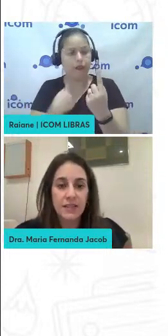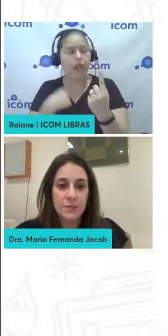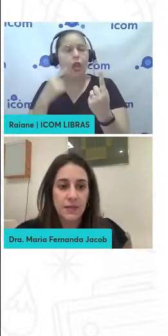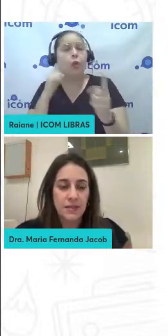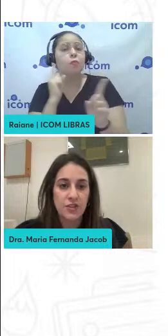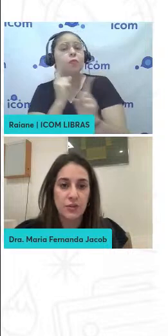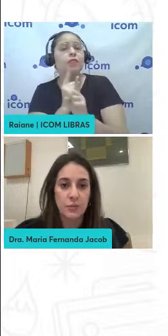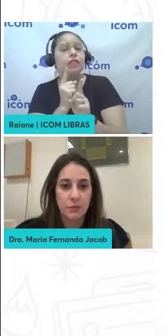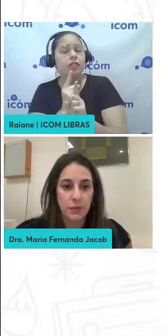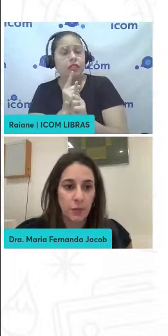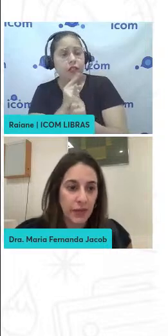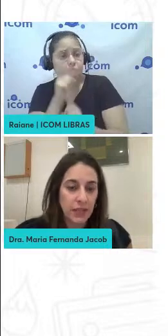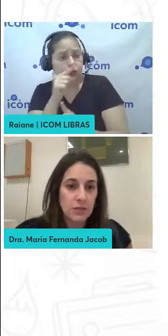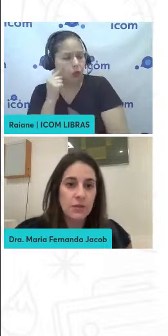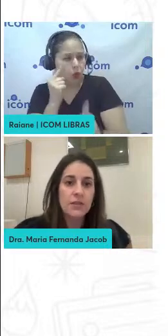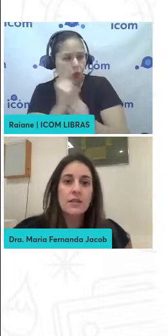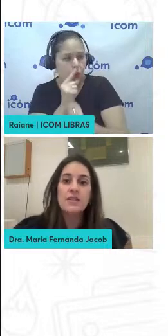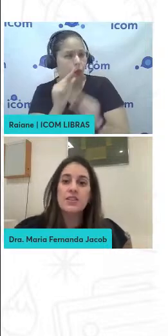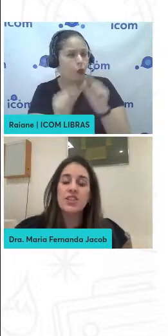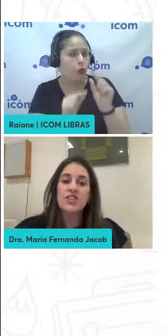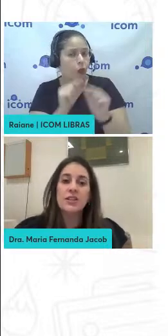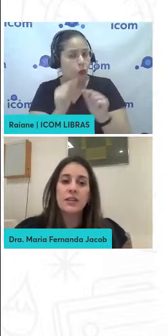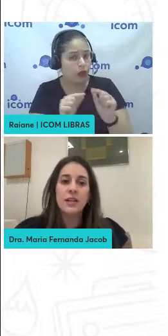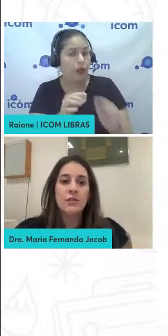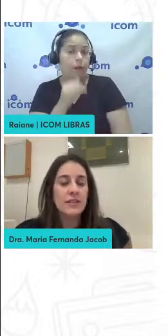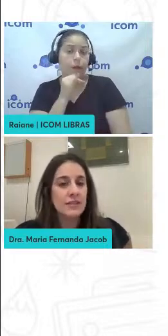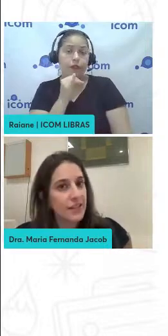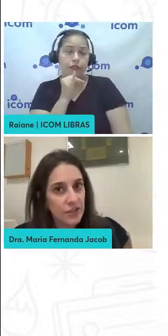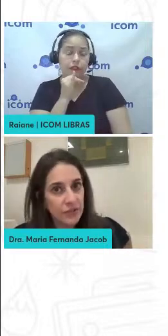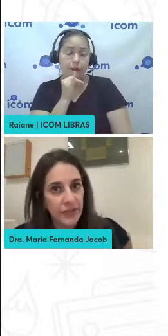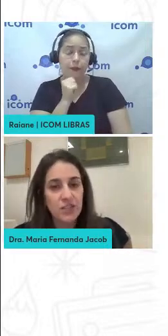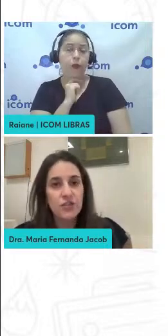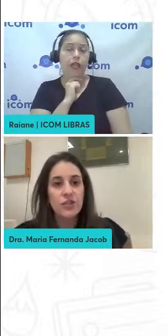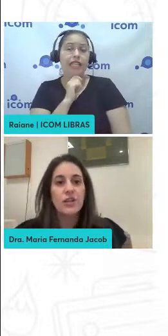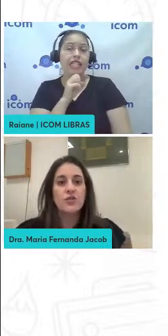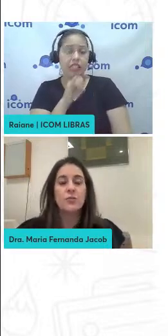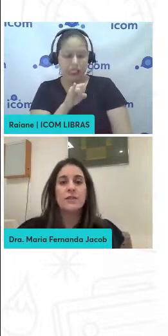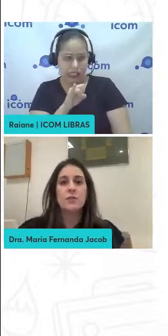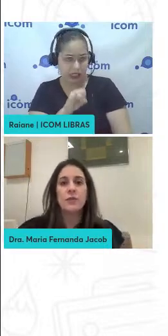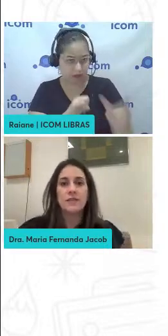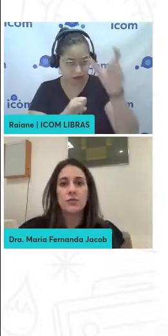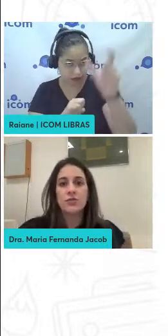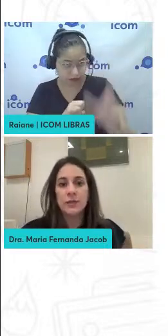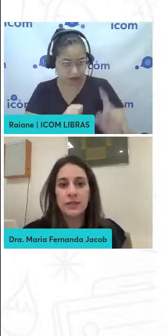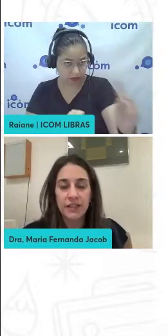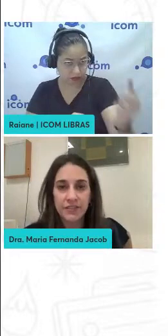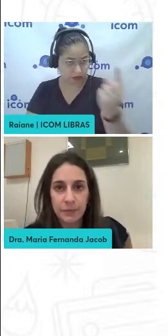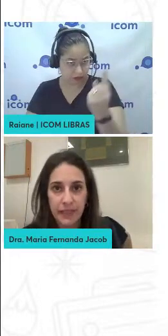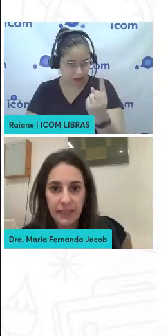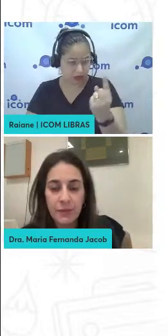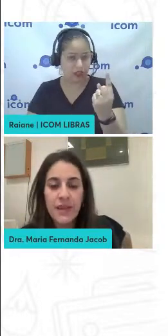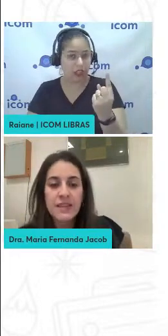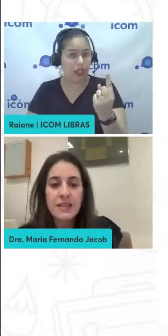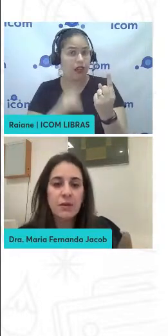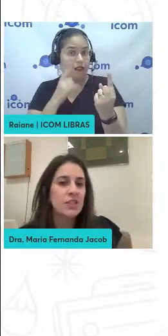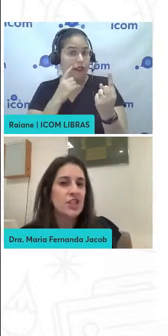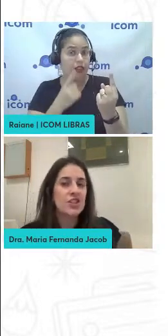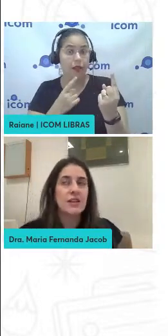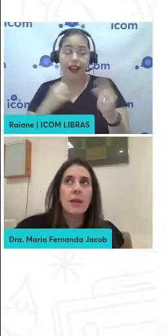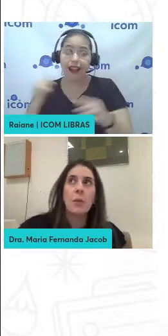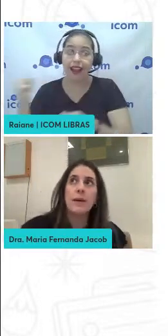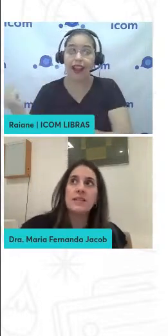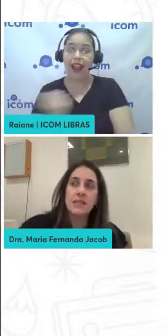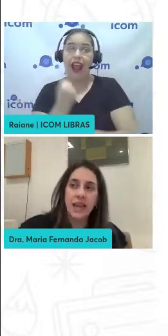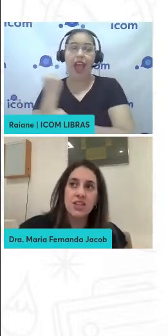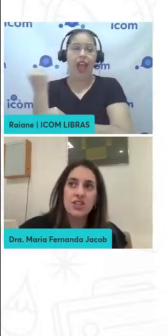identificar esse paciente no primeiro momento se a gente não está de frente de uma situação de bandeira vermelha. Sabe quando a